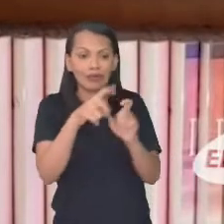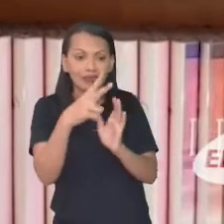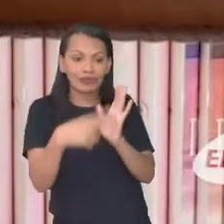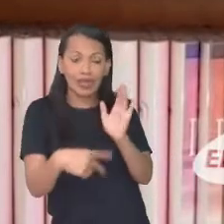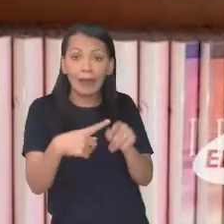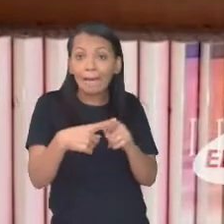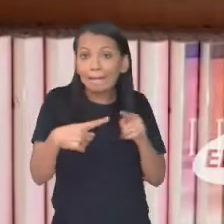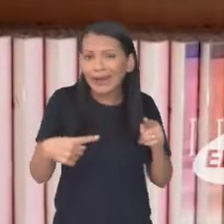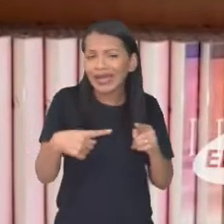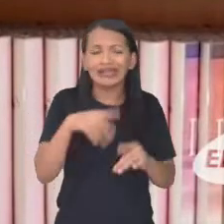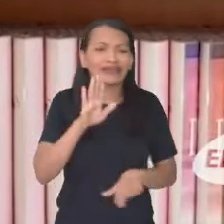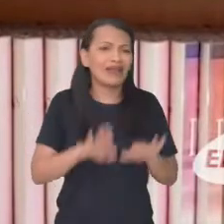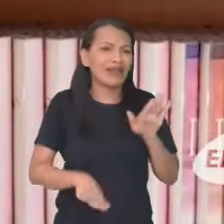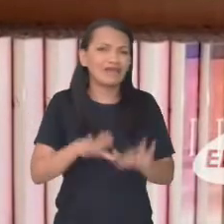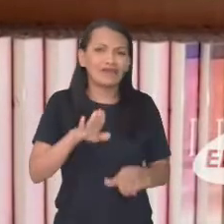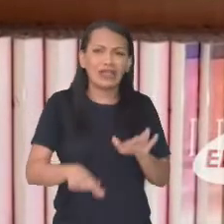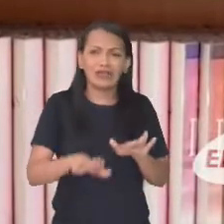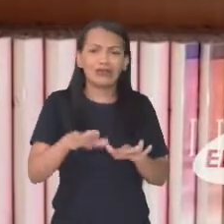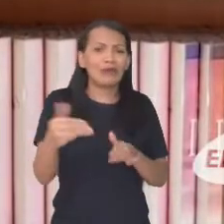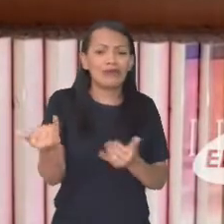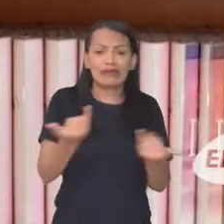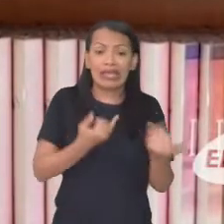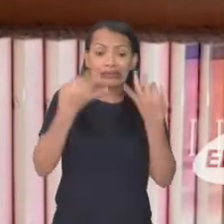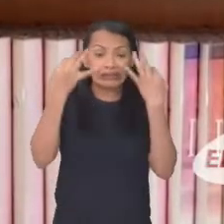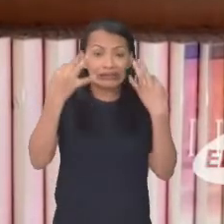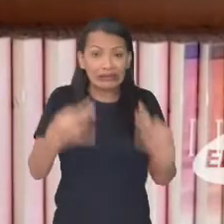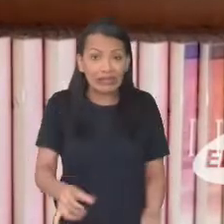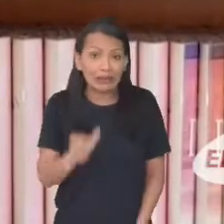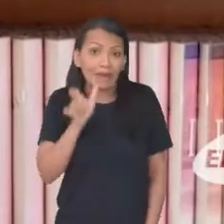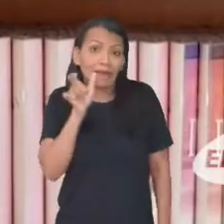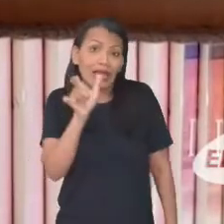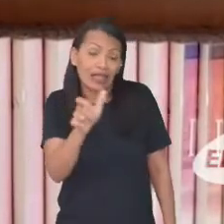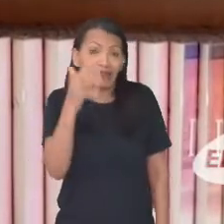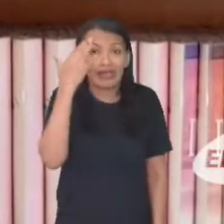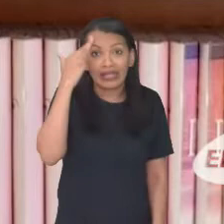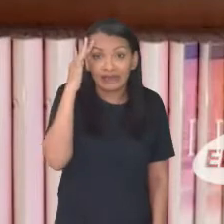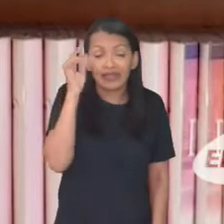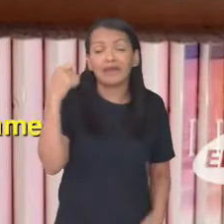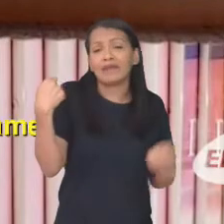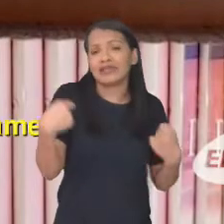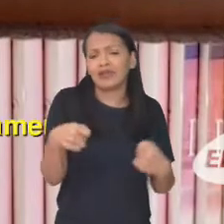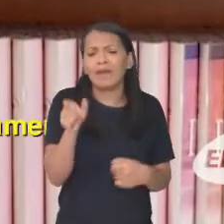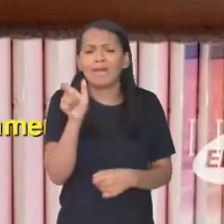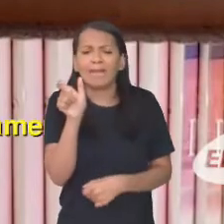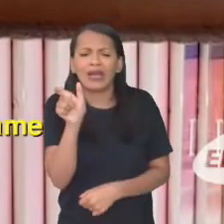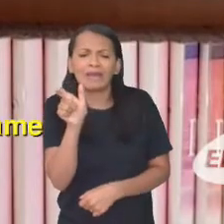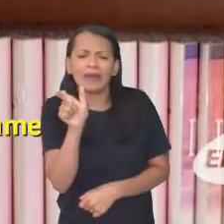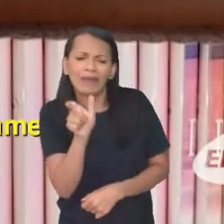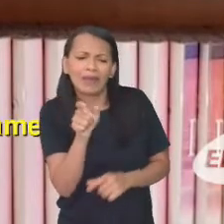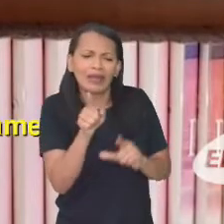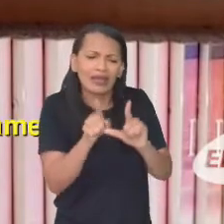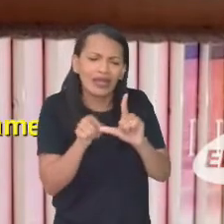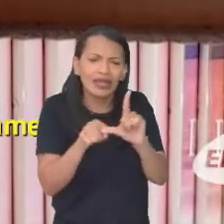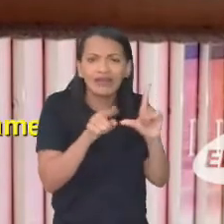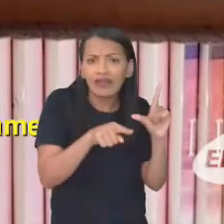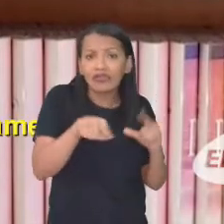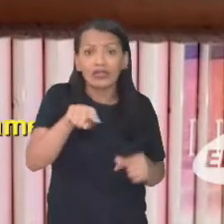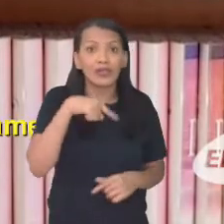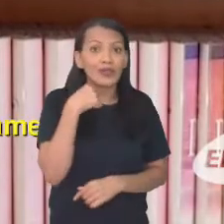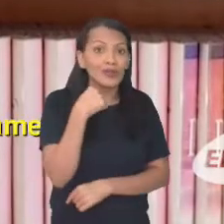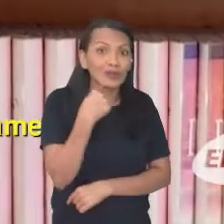vezes ele não dá a entoação certa da palavra e você às vezes precisa soletrar. E em muitos momentos você não